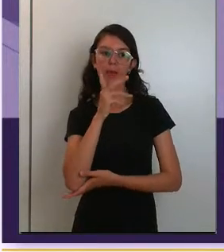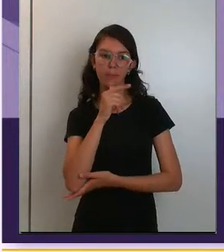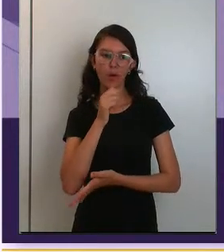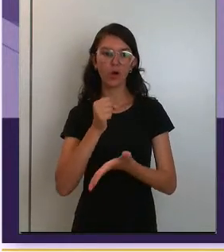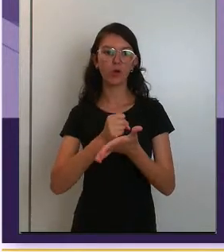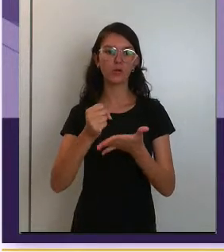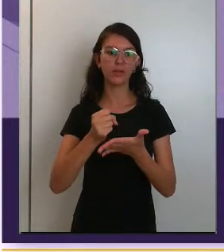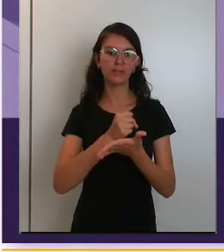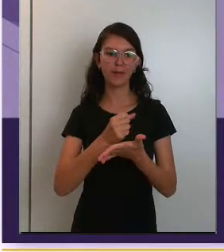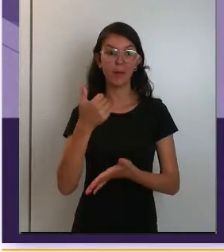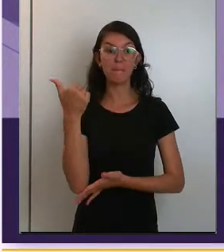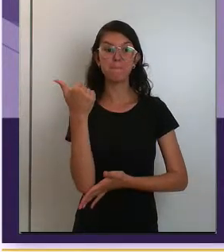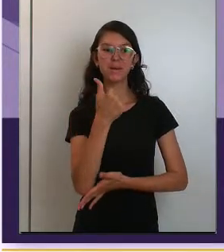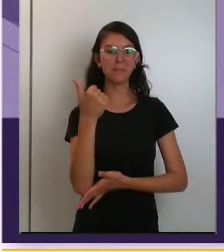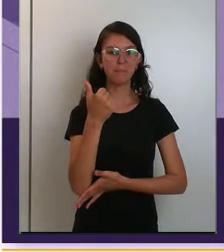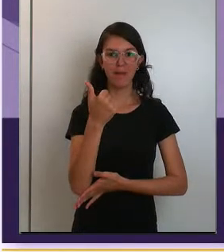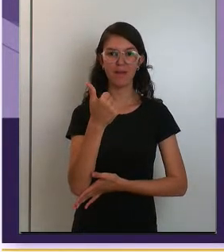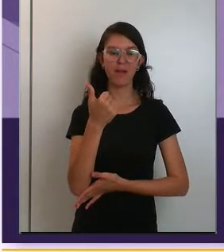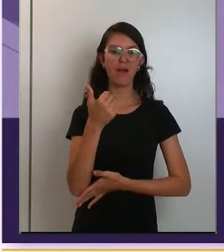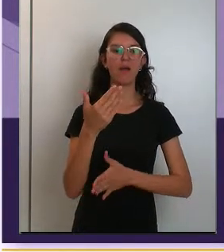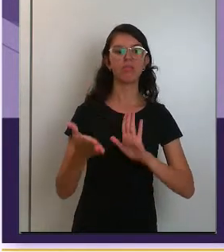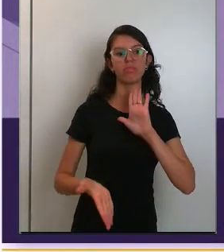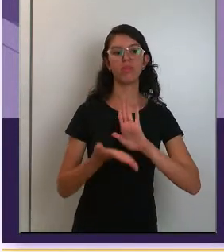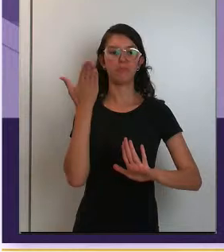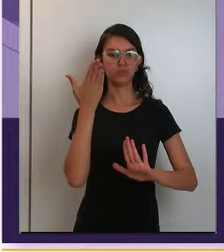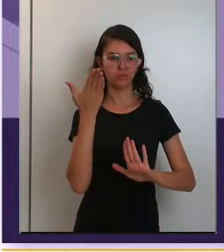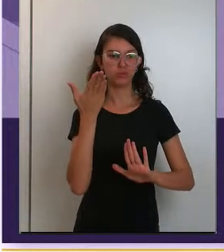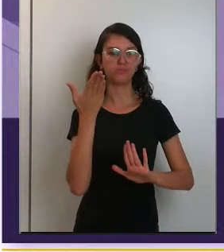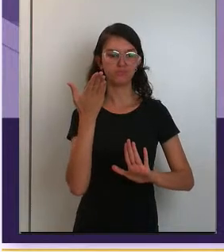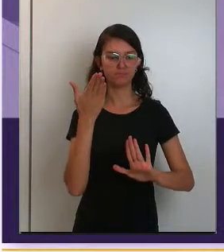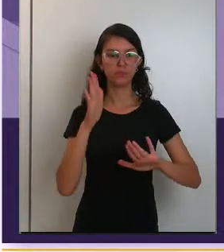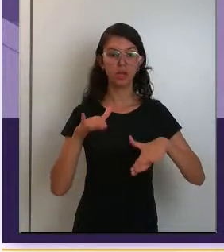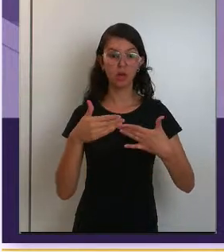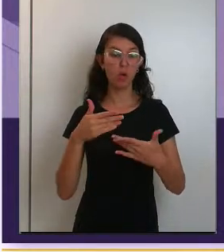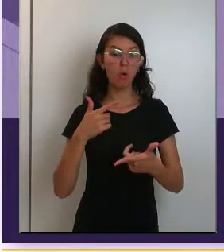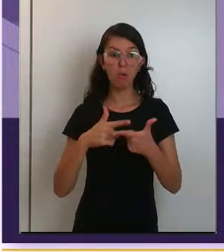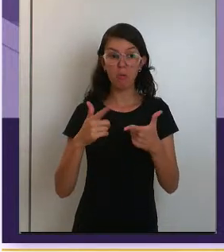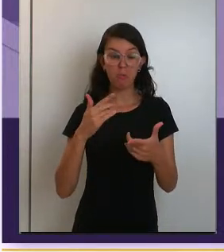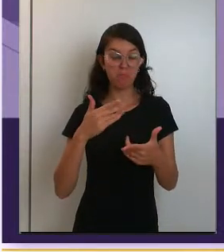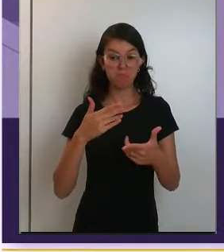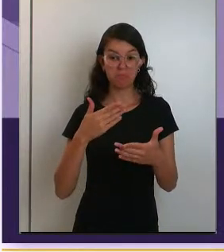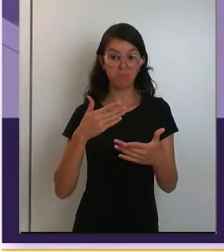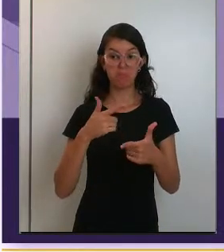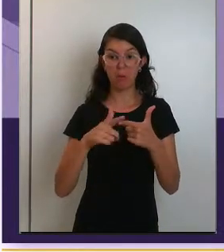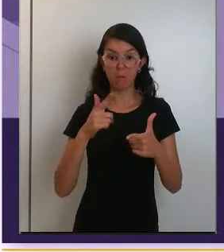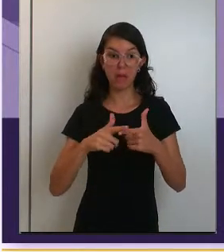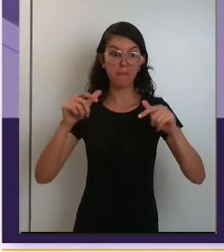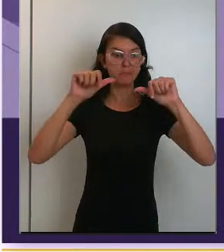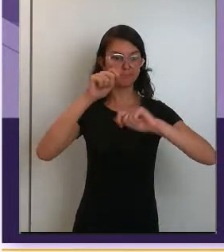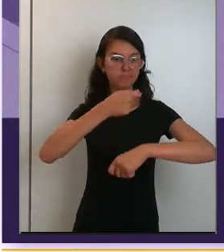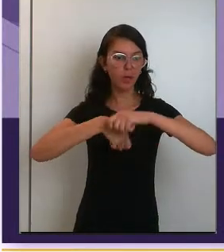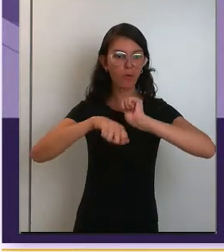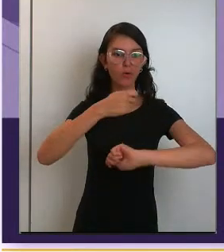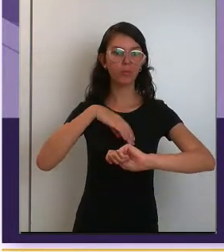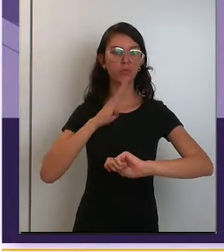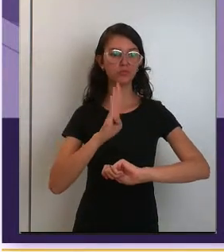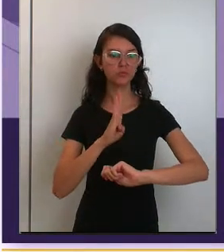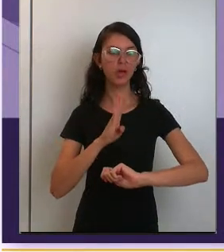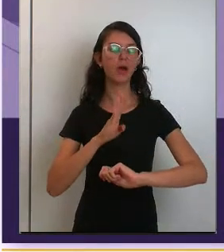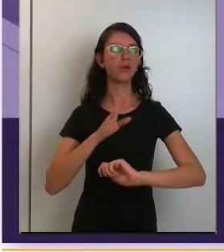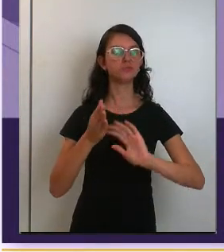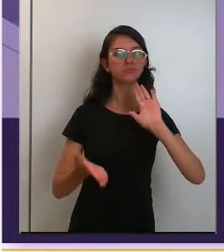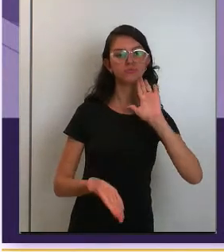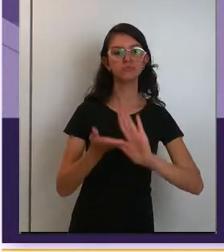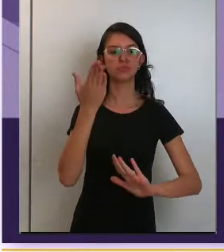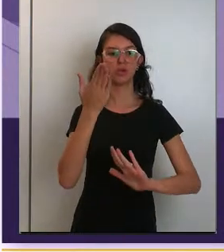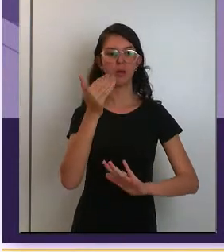sermos demitidas. Então, assim, qualquer instabilidade ou crise econômica também parece afetar primeiramente as mulheres. E esse período de